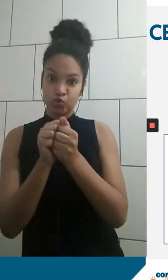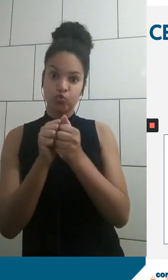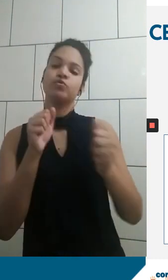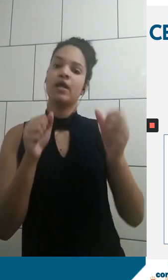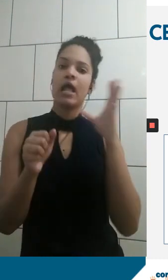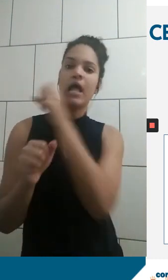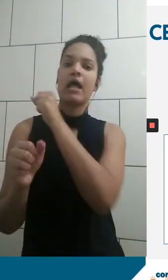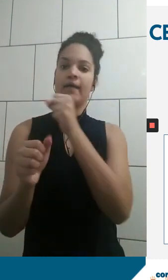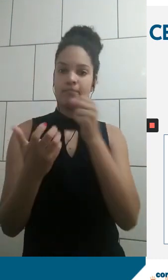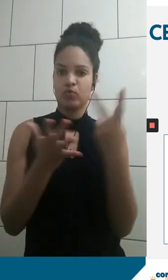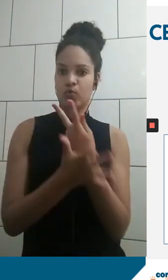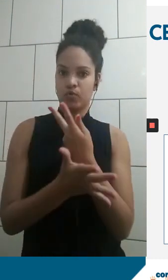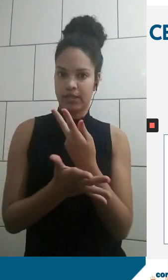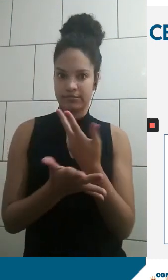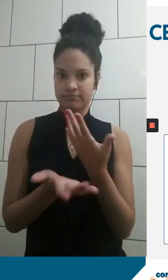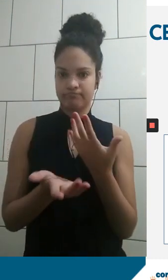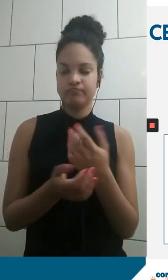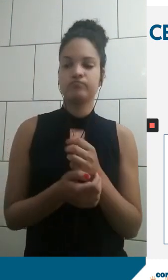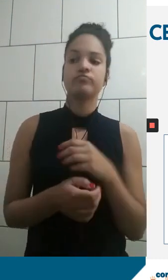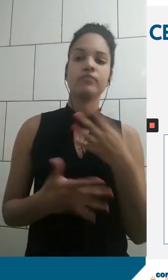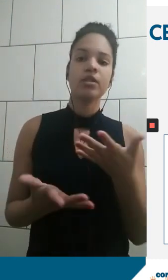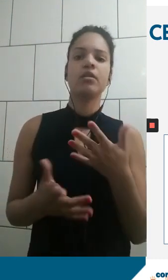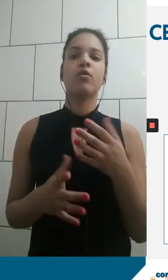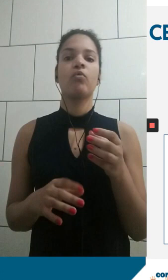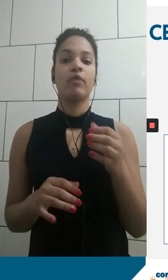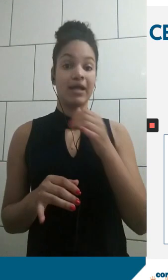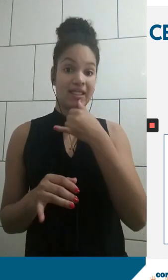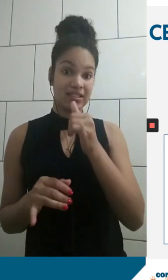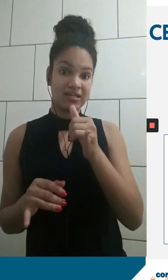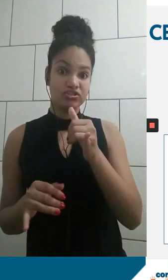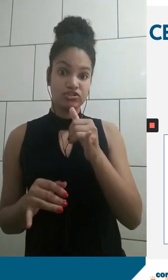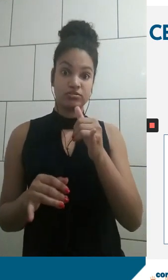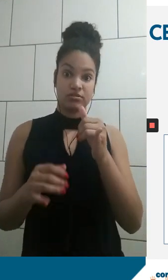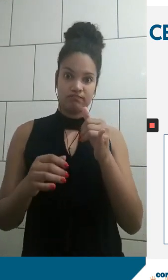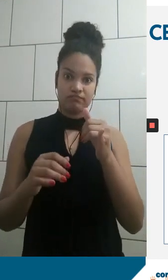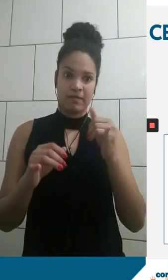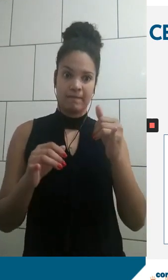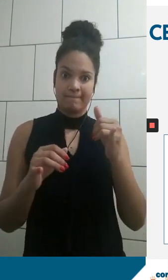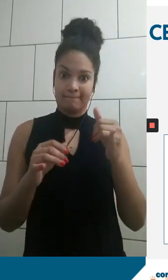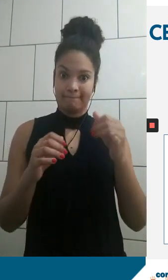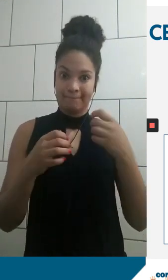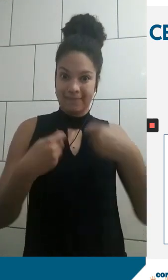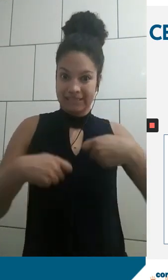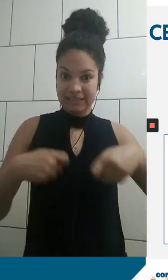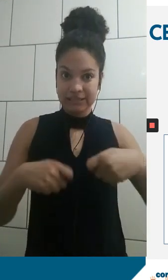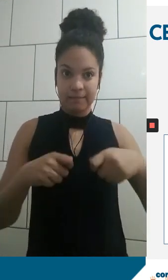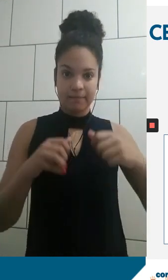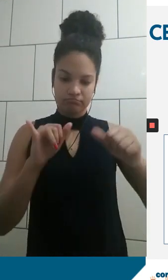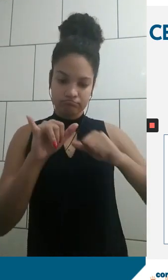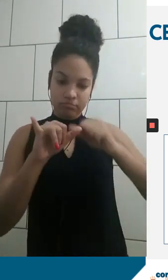a quantidade de energia necessária para que uma reação química, ou no caso bioquímica, já que estamos falando de seres